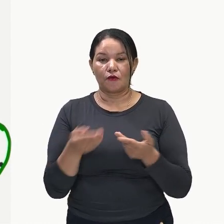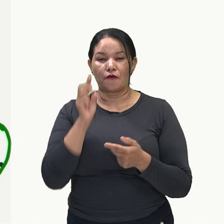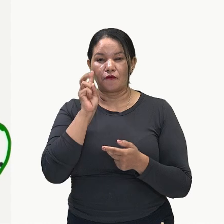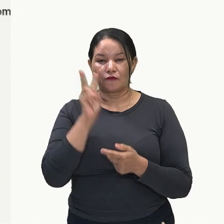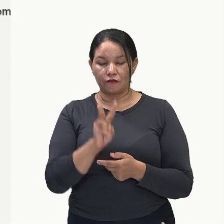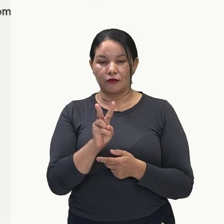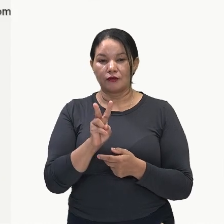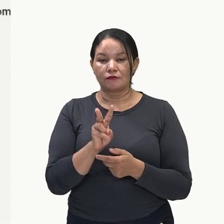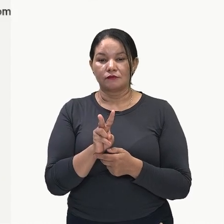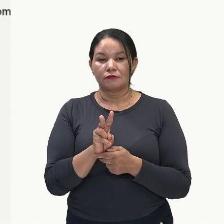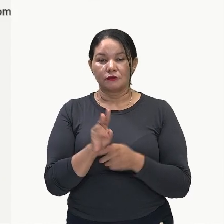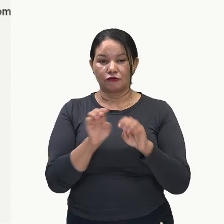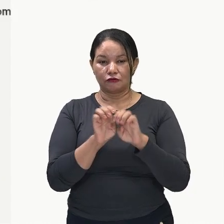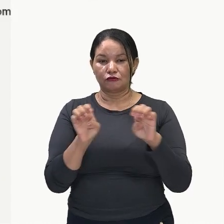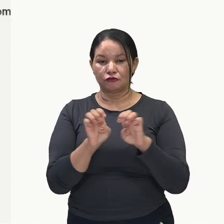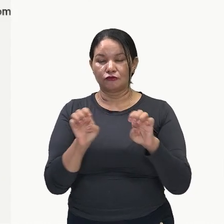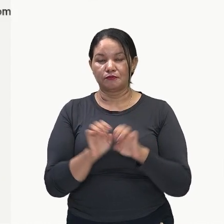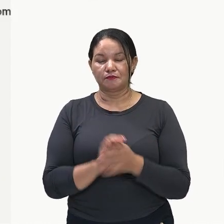conversão.